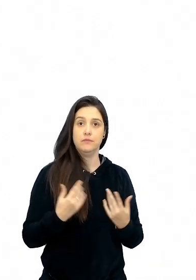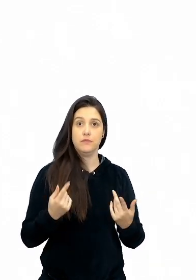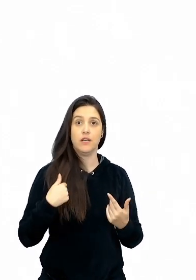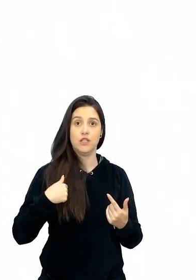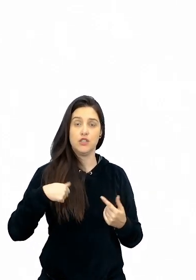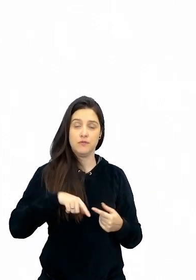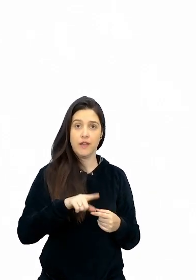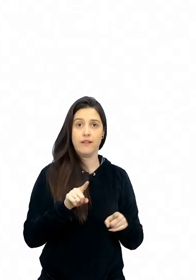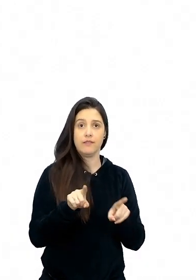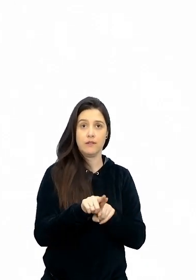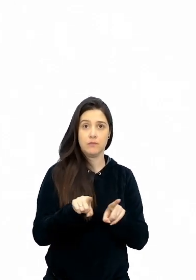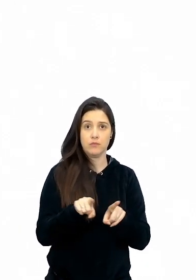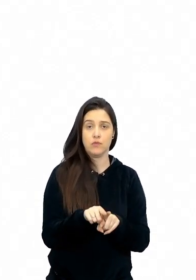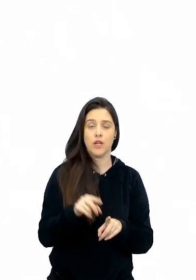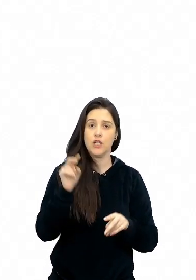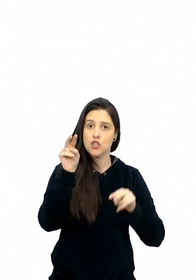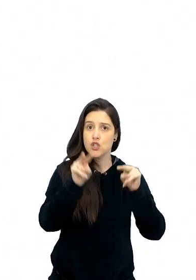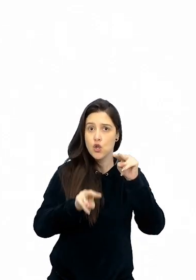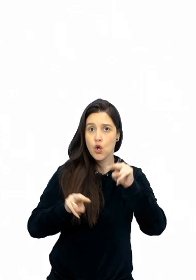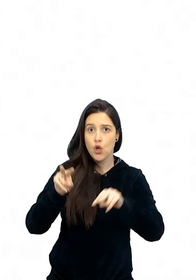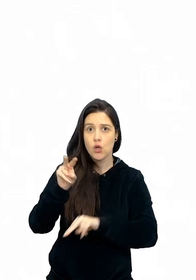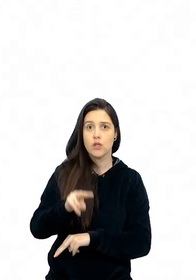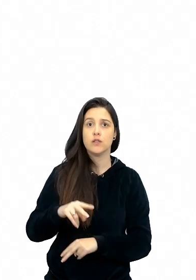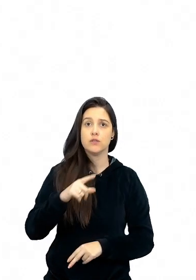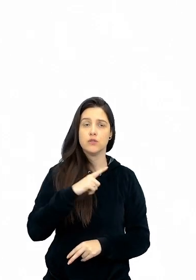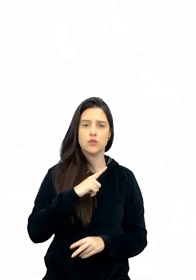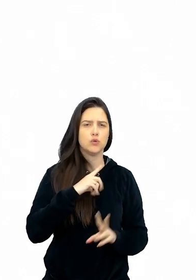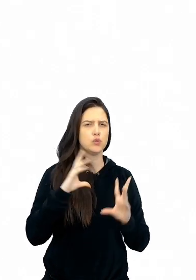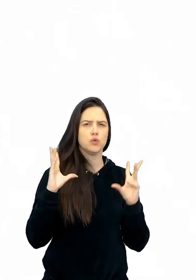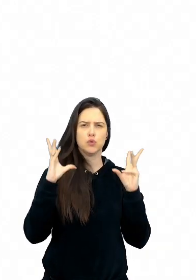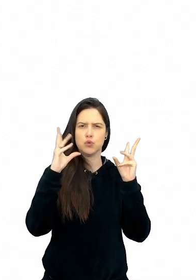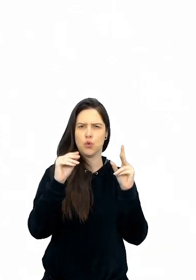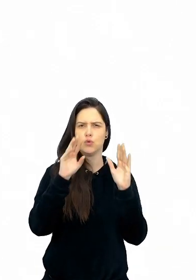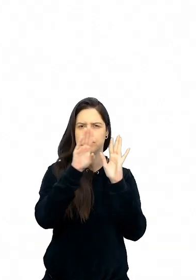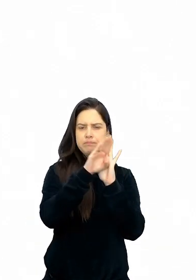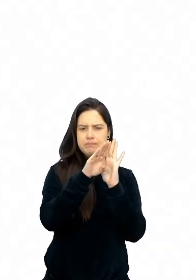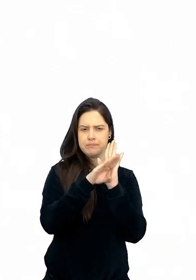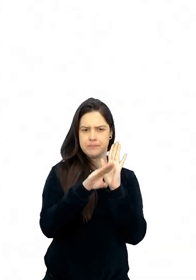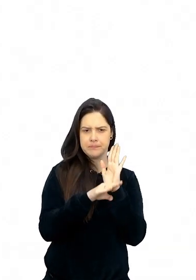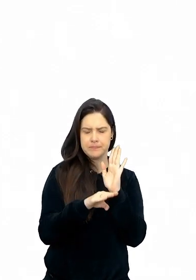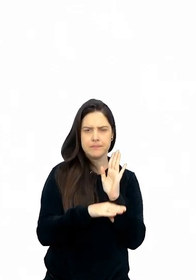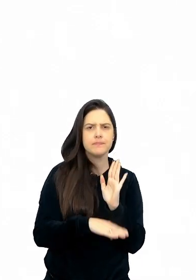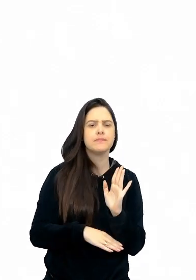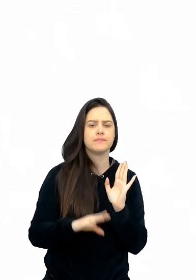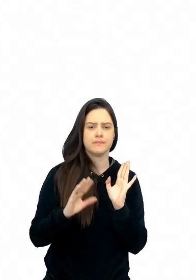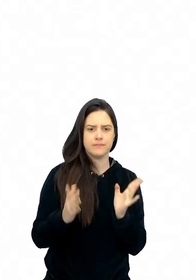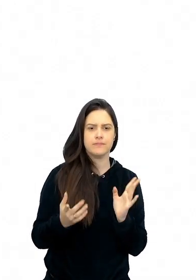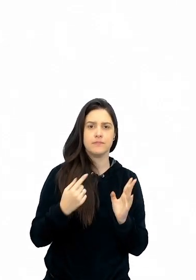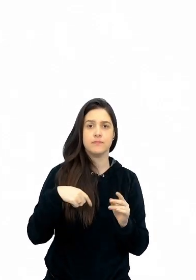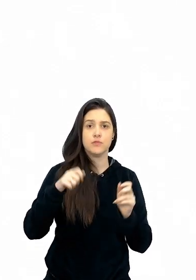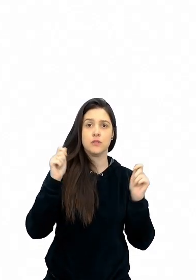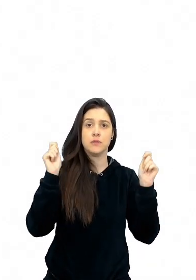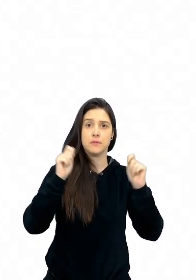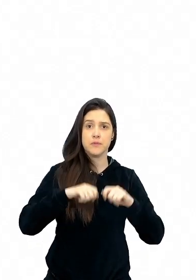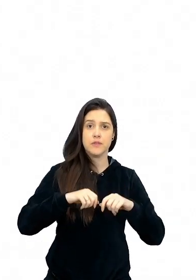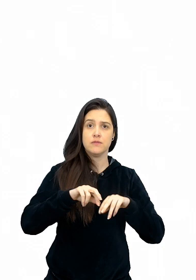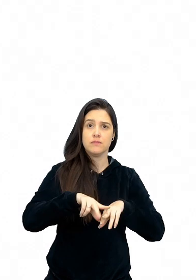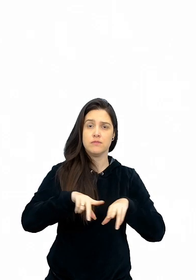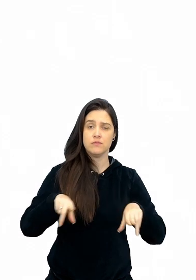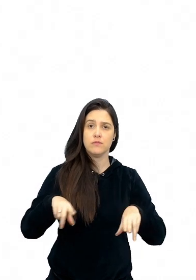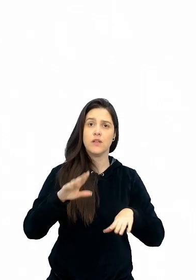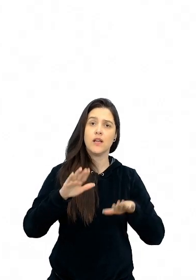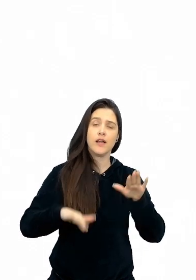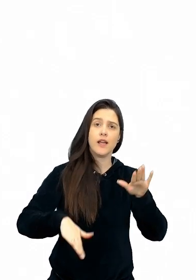analisa mais, a gente olha aquilo pensando em todas as abordagens possíveis, né? Para que o estudante entenda, para